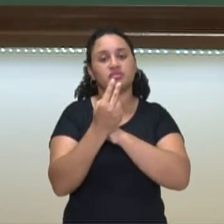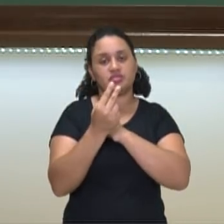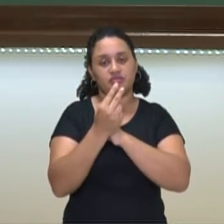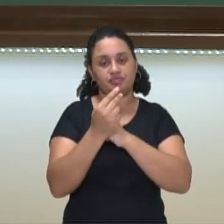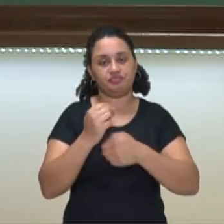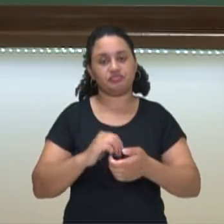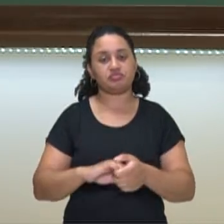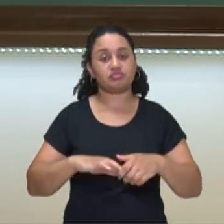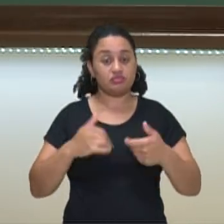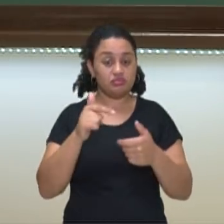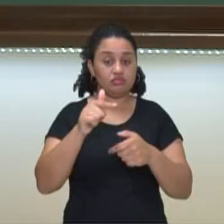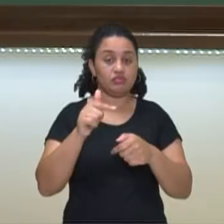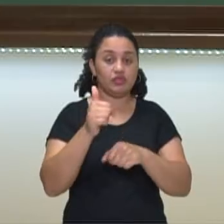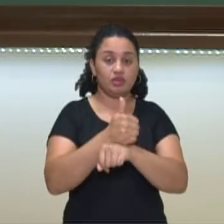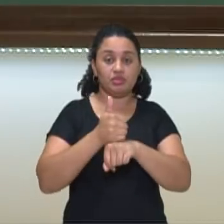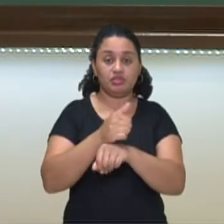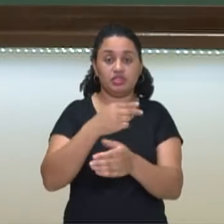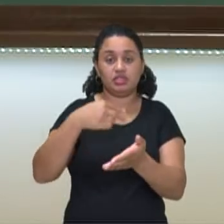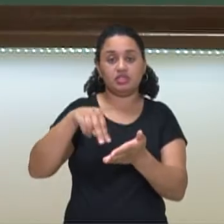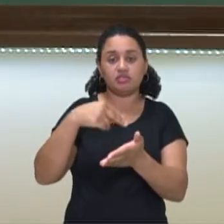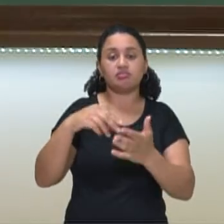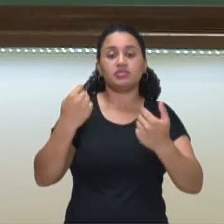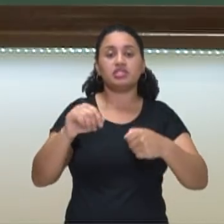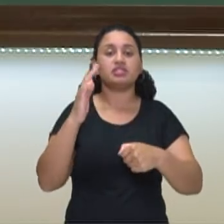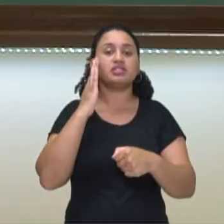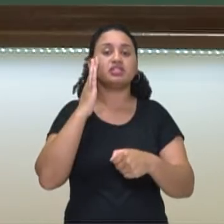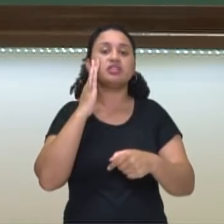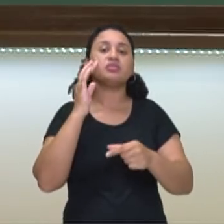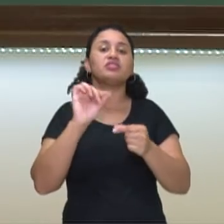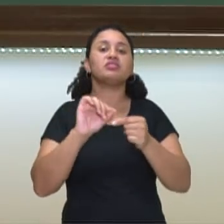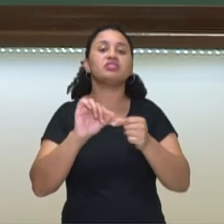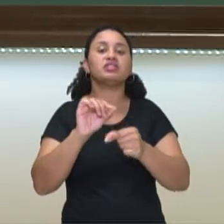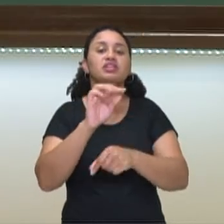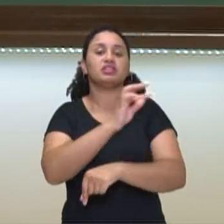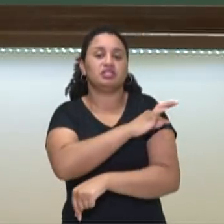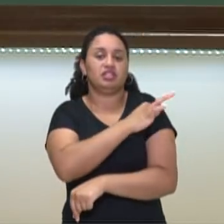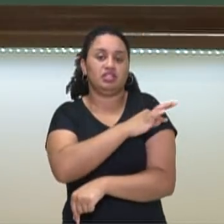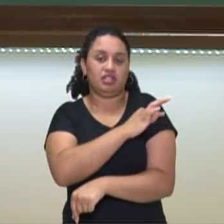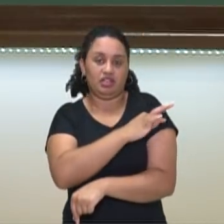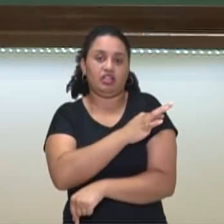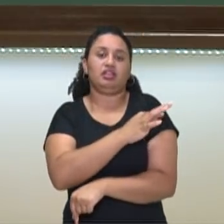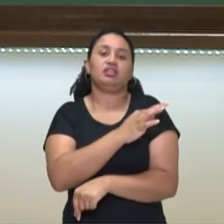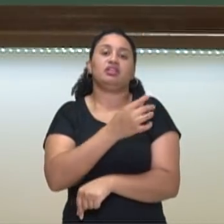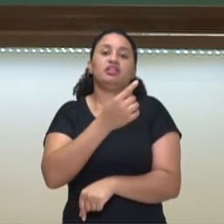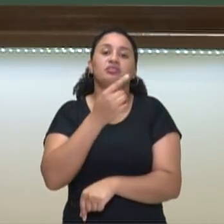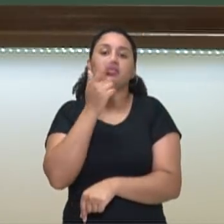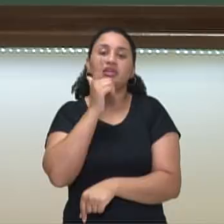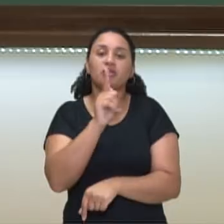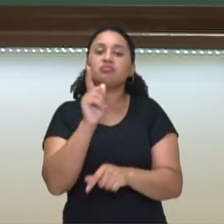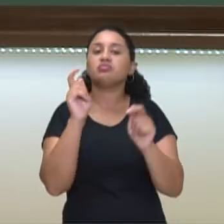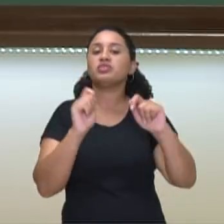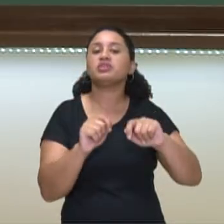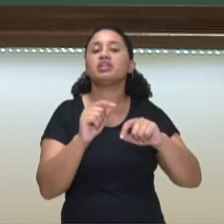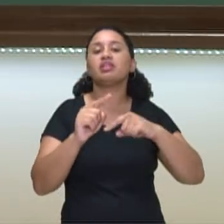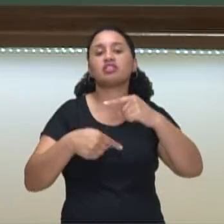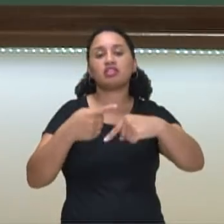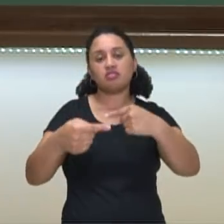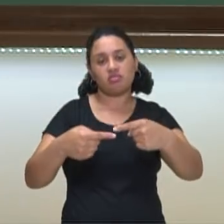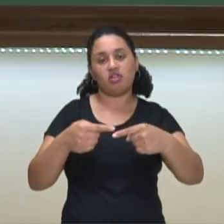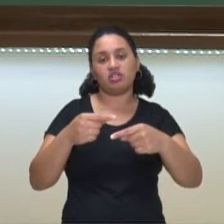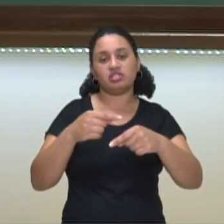dançarino precisa saber executar essa técnica para poder, né, usá-la depois